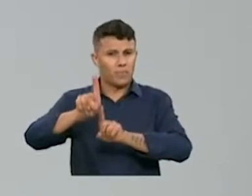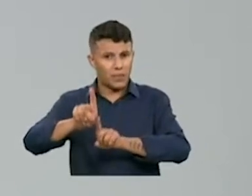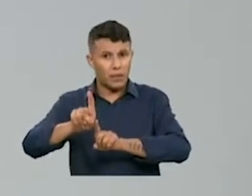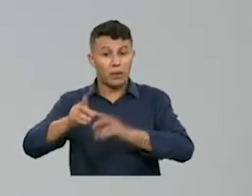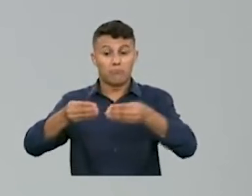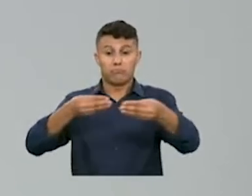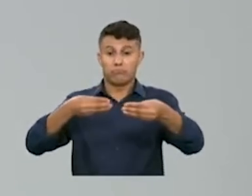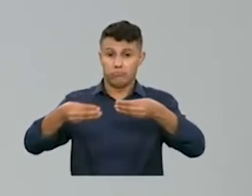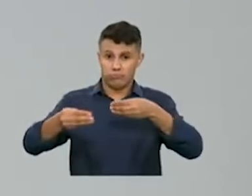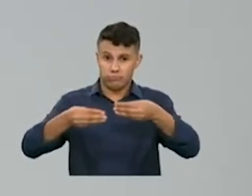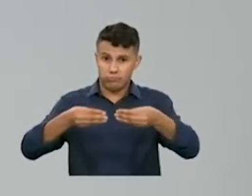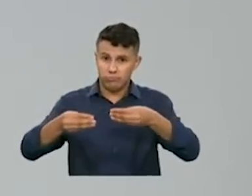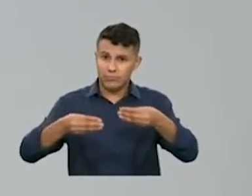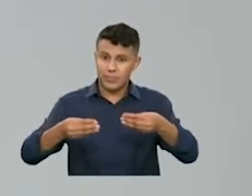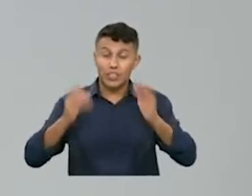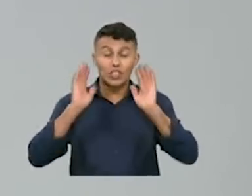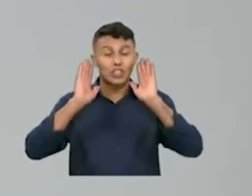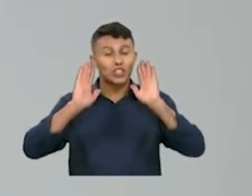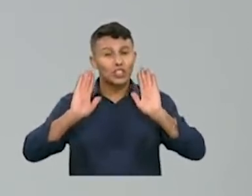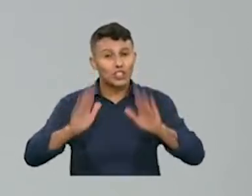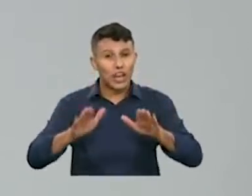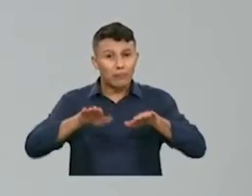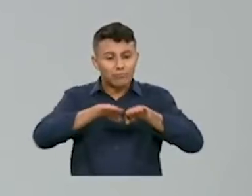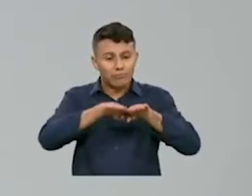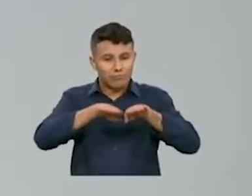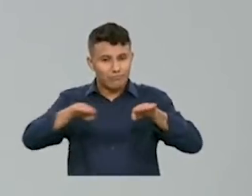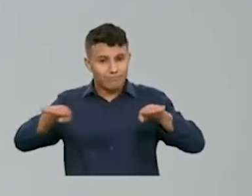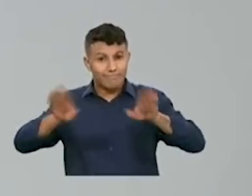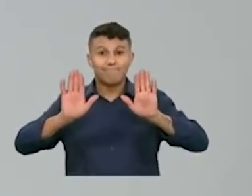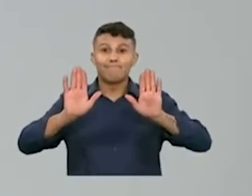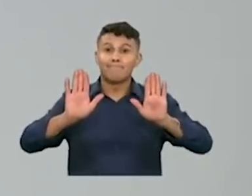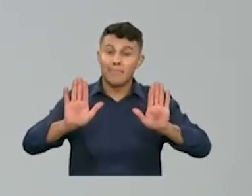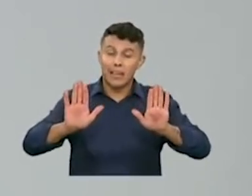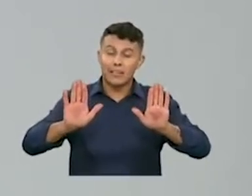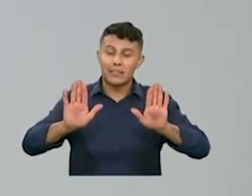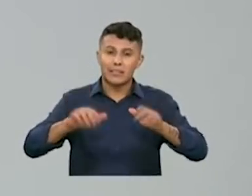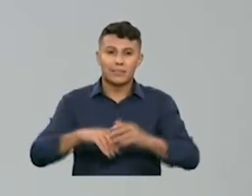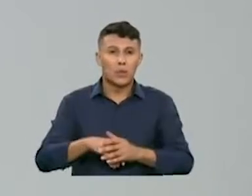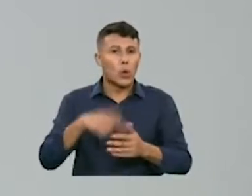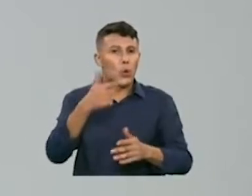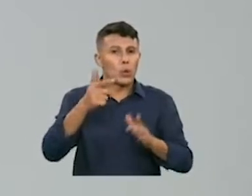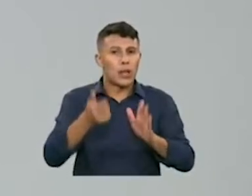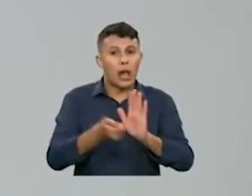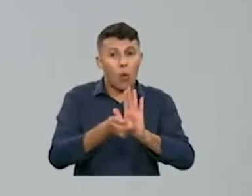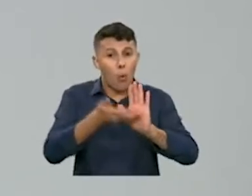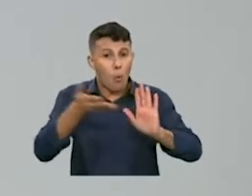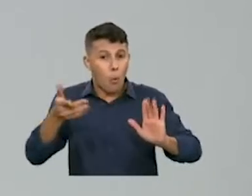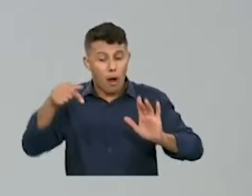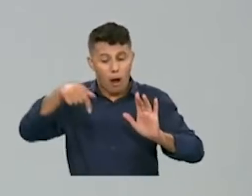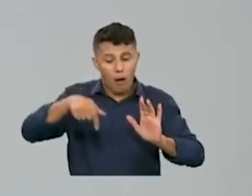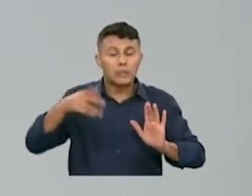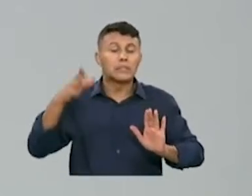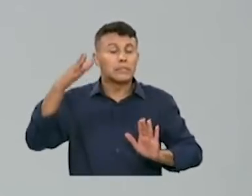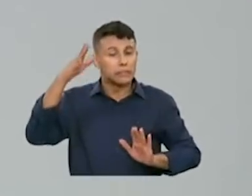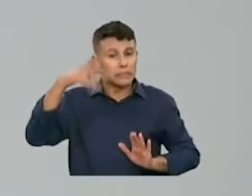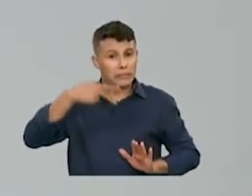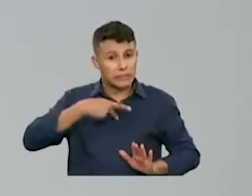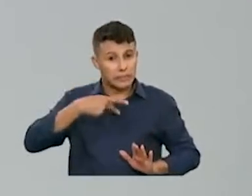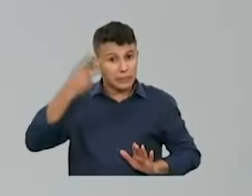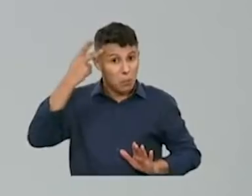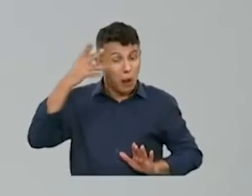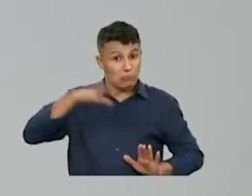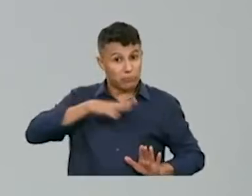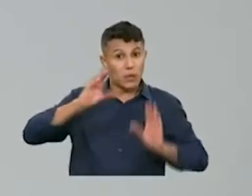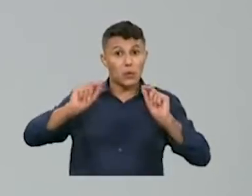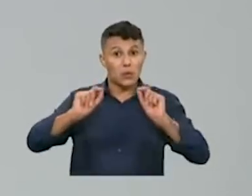na flexibilização, dada essa estabilidade, mas não há nenhum número na cidade de São Paulo que